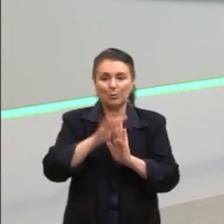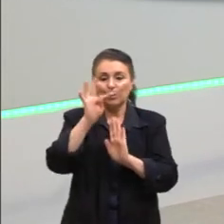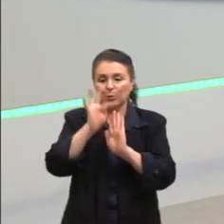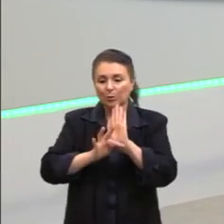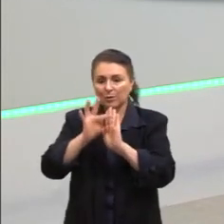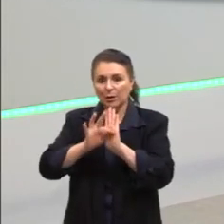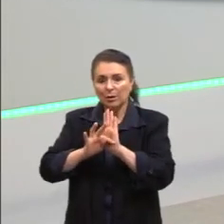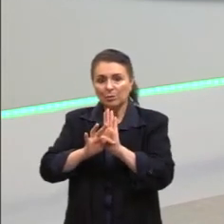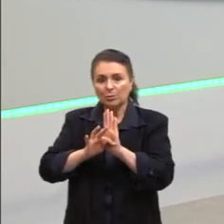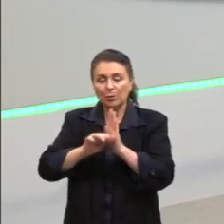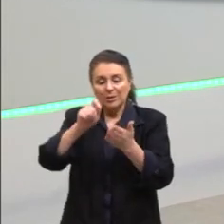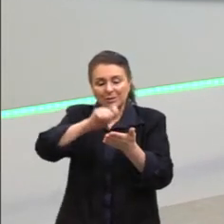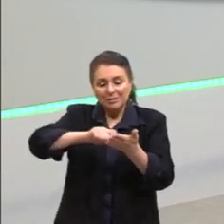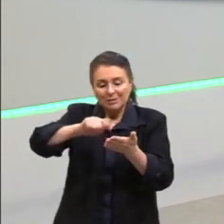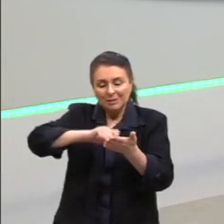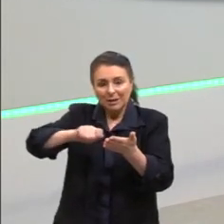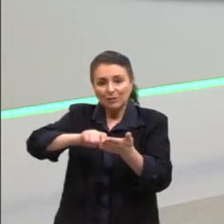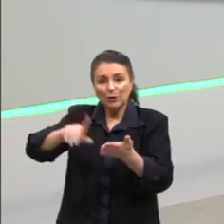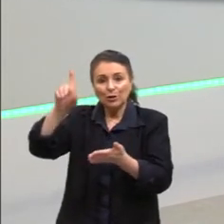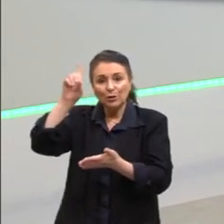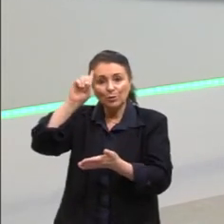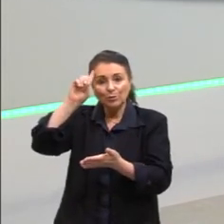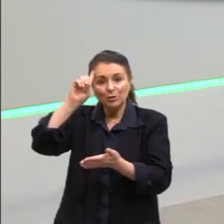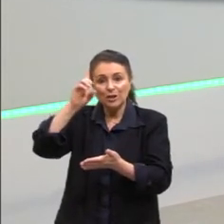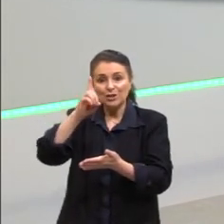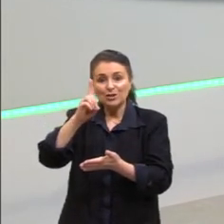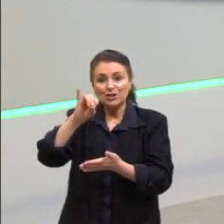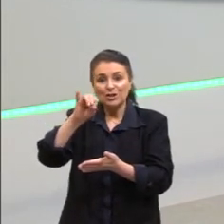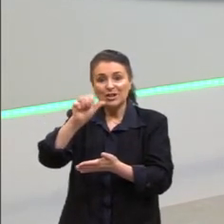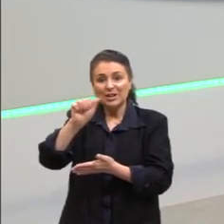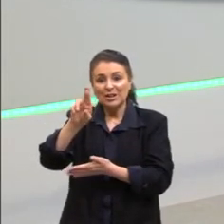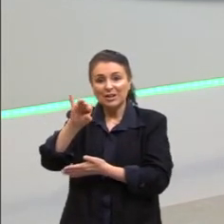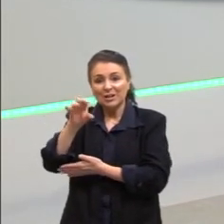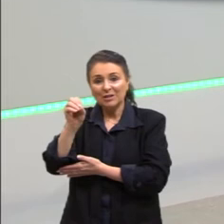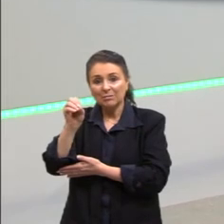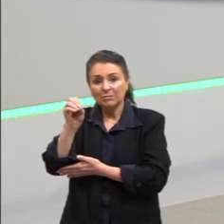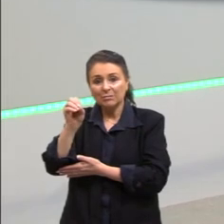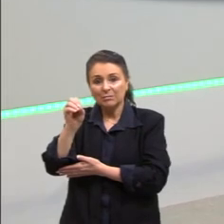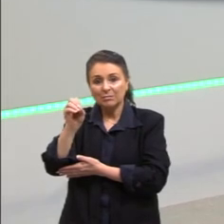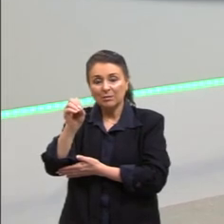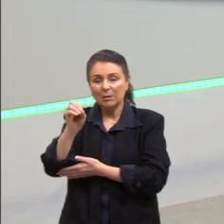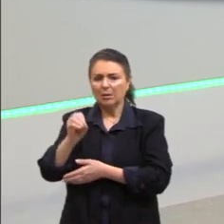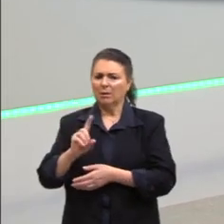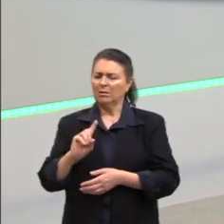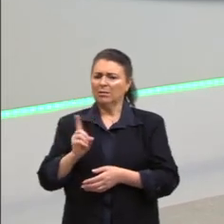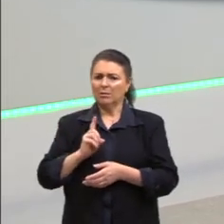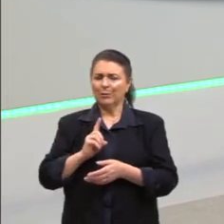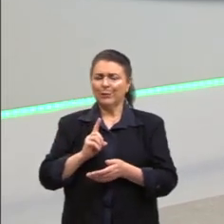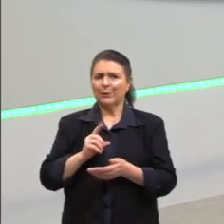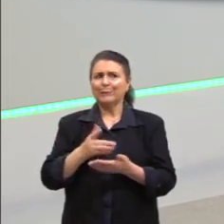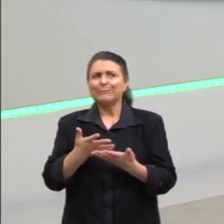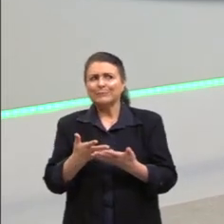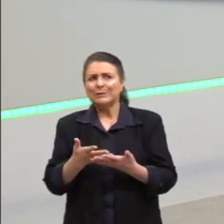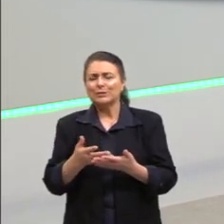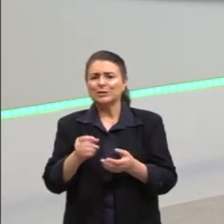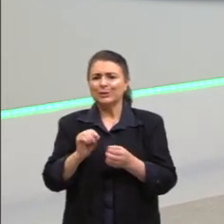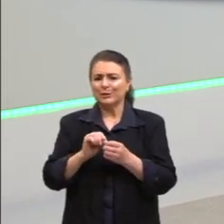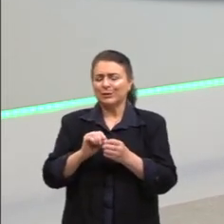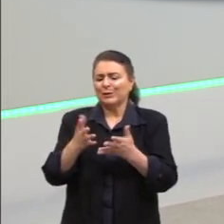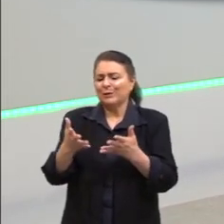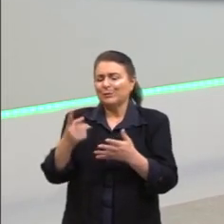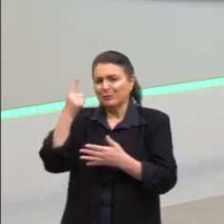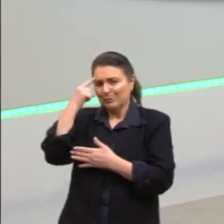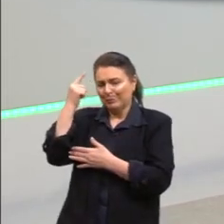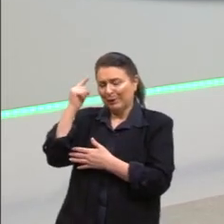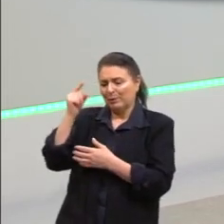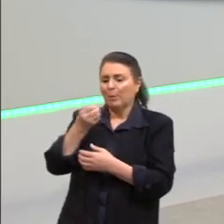pequenos diários, tá? E aqui, quando eu falo em diário, eu não estou falando especificamente daquele que a gente associa, né,